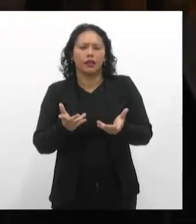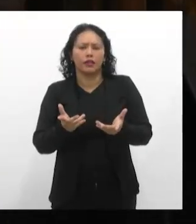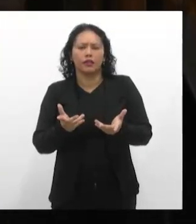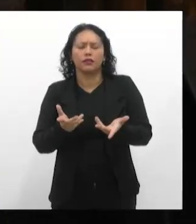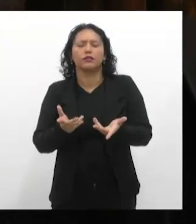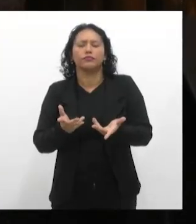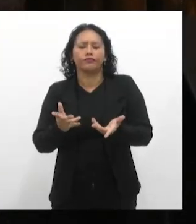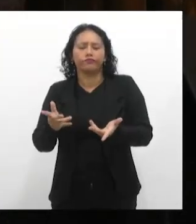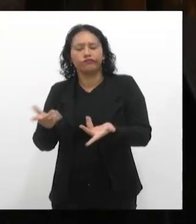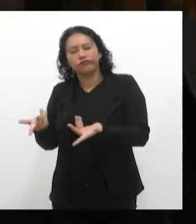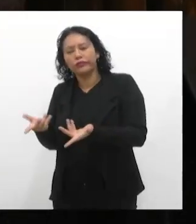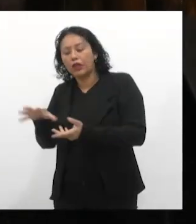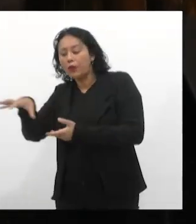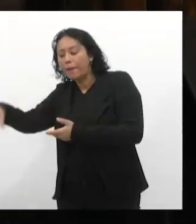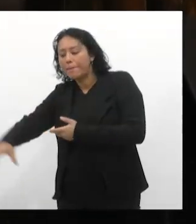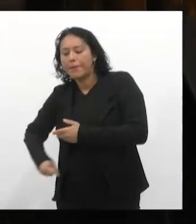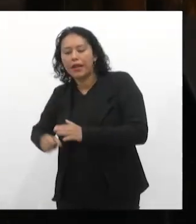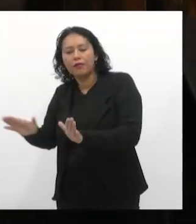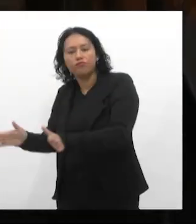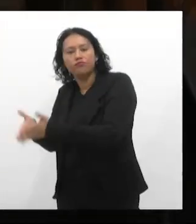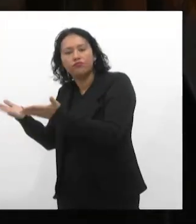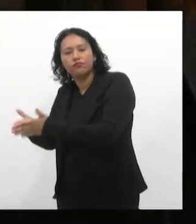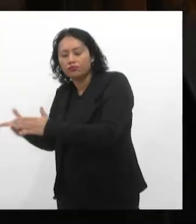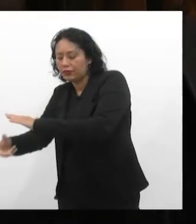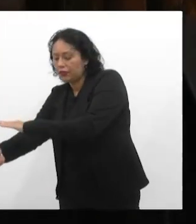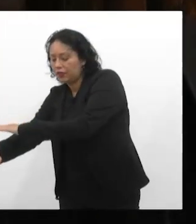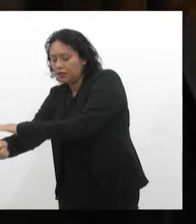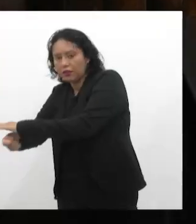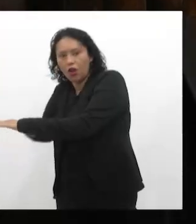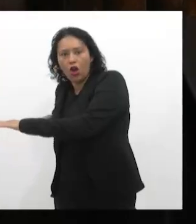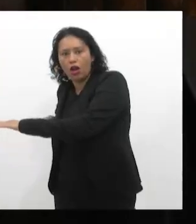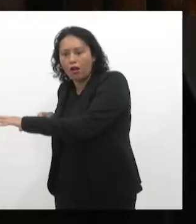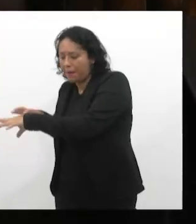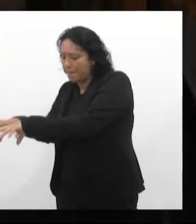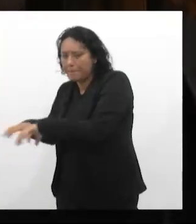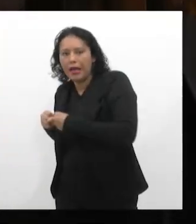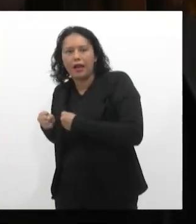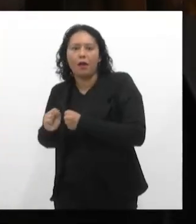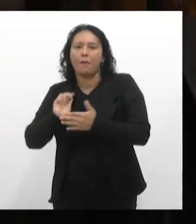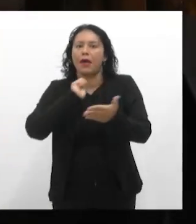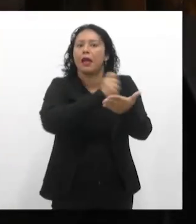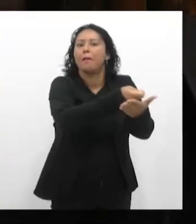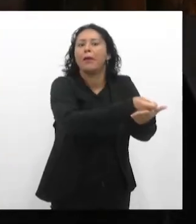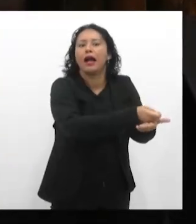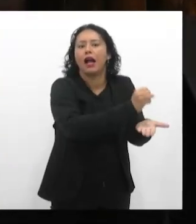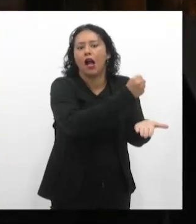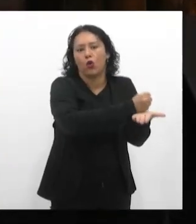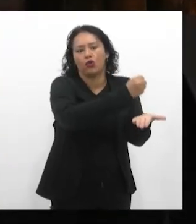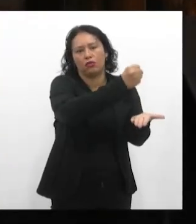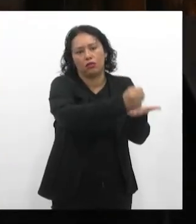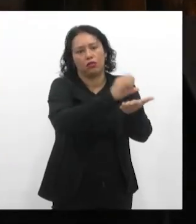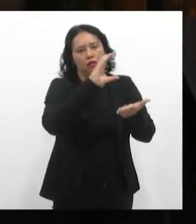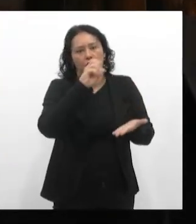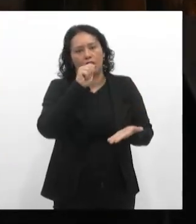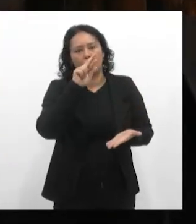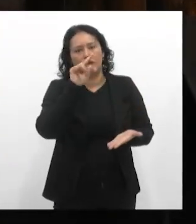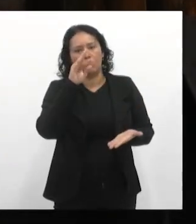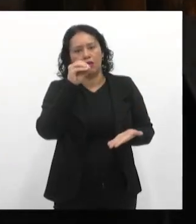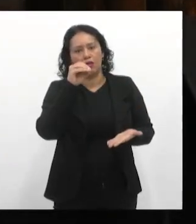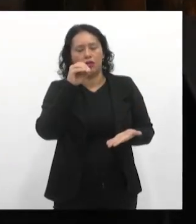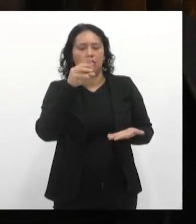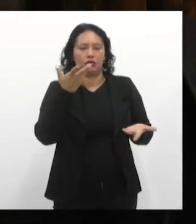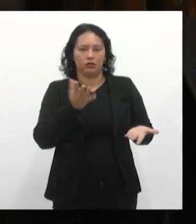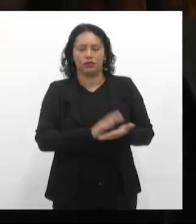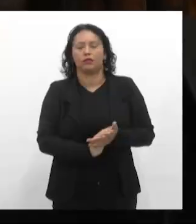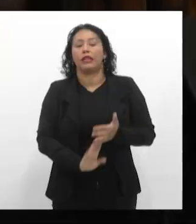Fundo de Combate à Pobreza, da onde se quer tirar recursos para pagar os cartórios. Conforme a lei, 5%